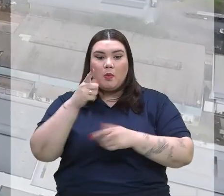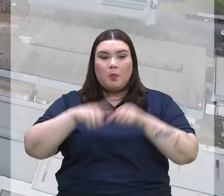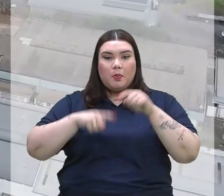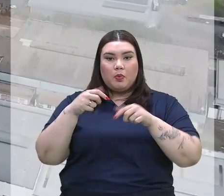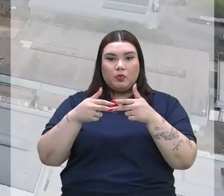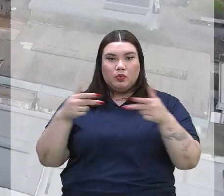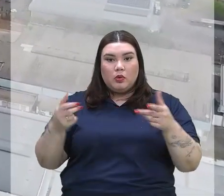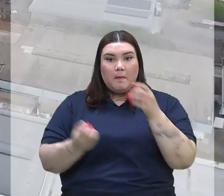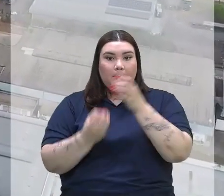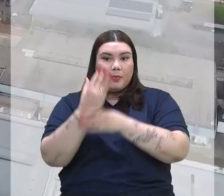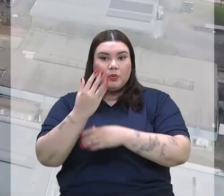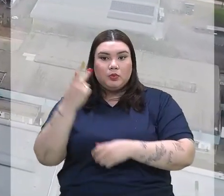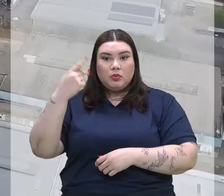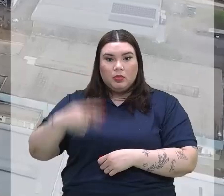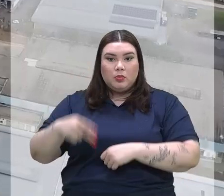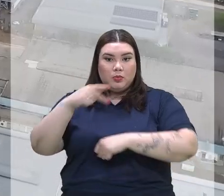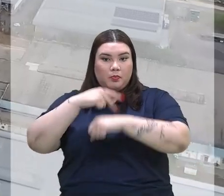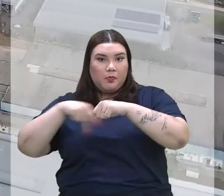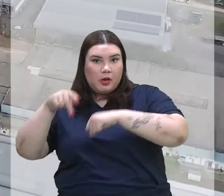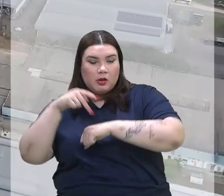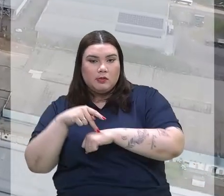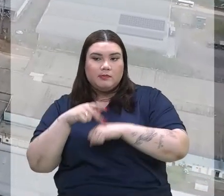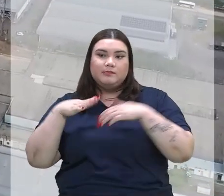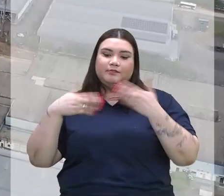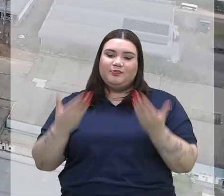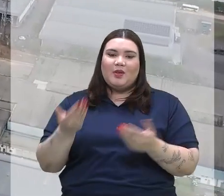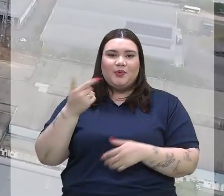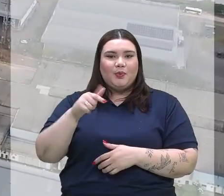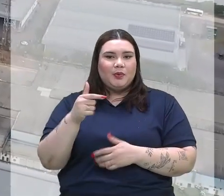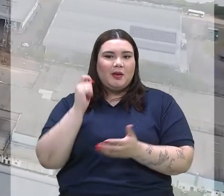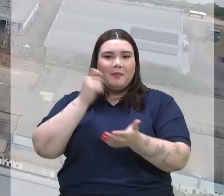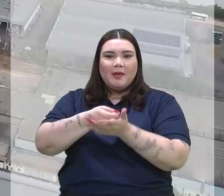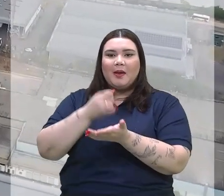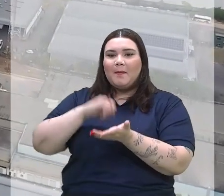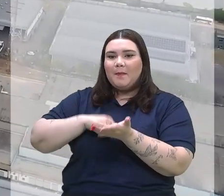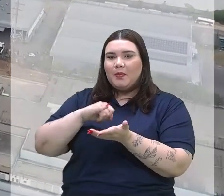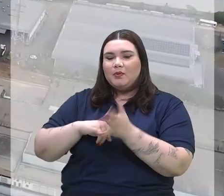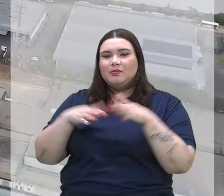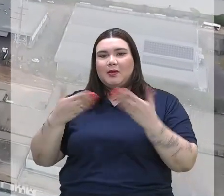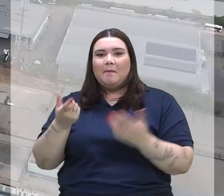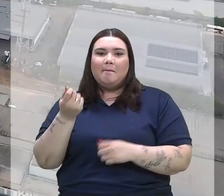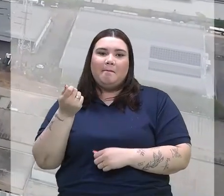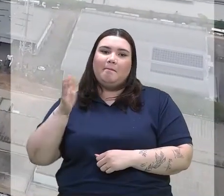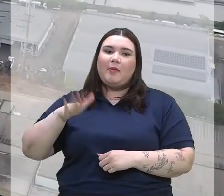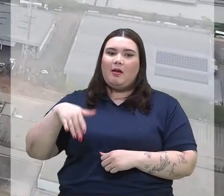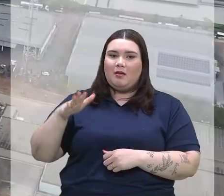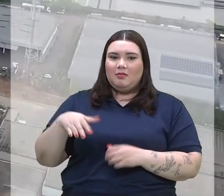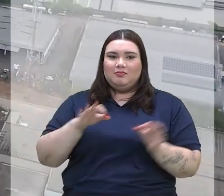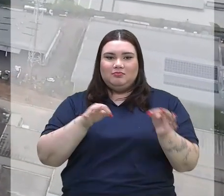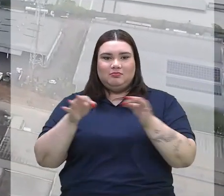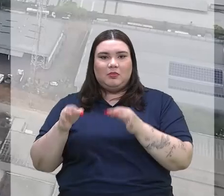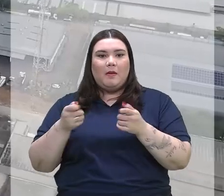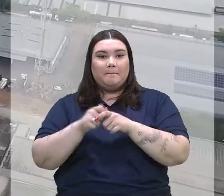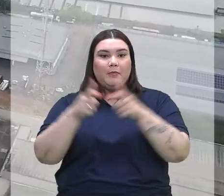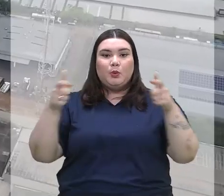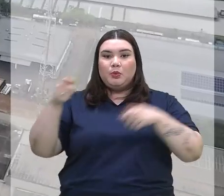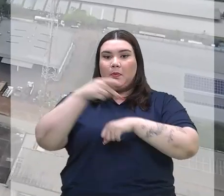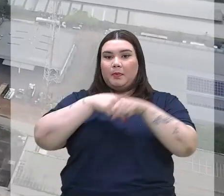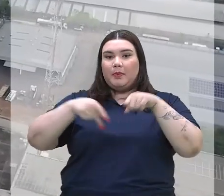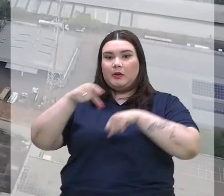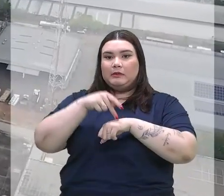tivesse sido produzido no próprio país, não teria essa taxa e ele ficaria mais barato. Muitos países colocam